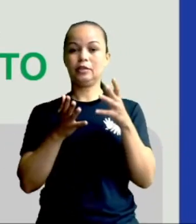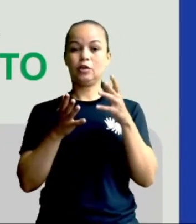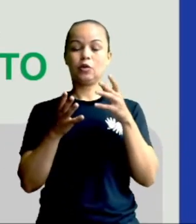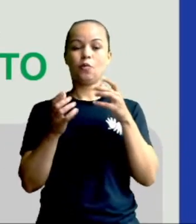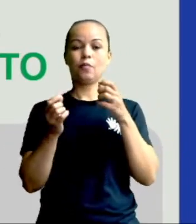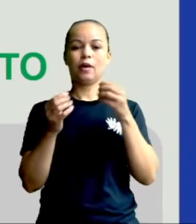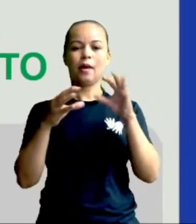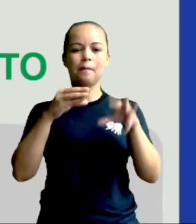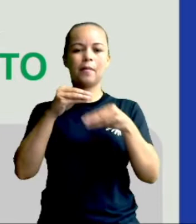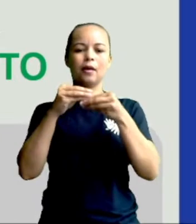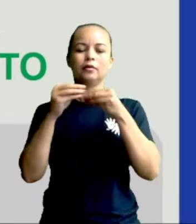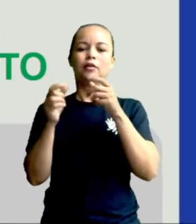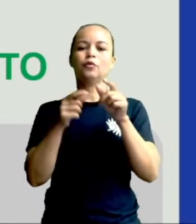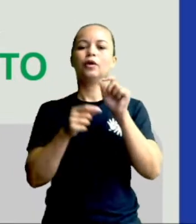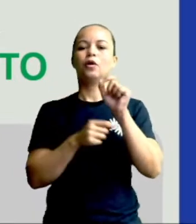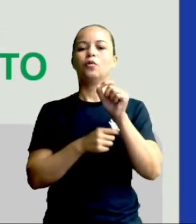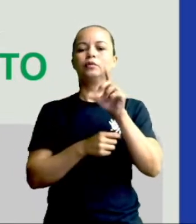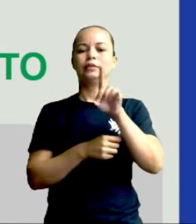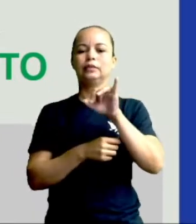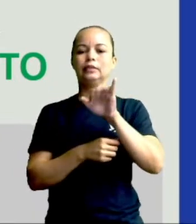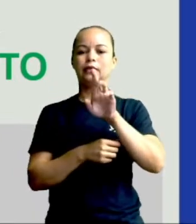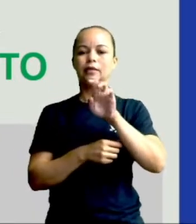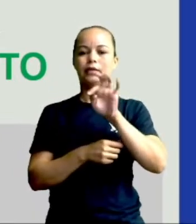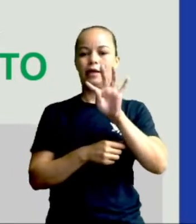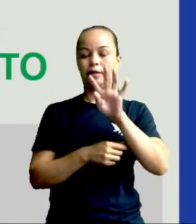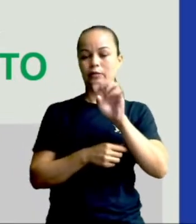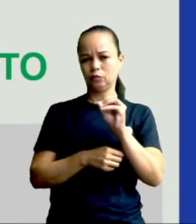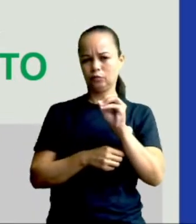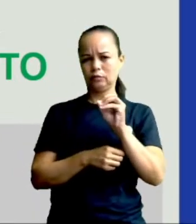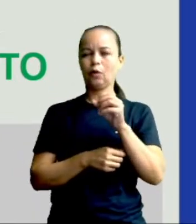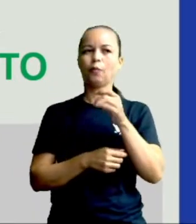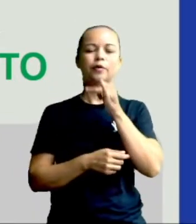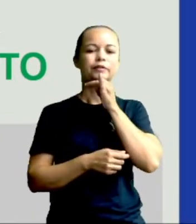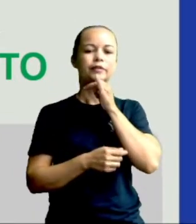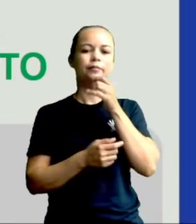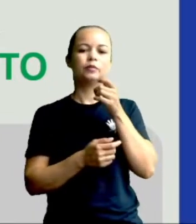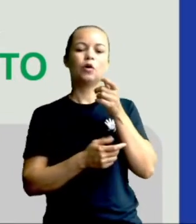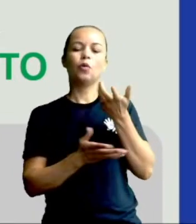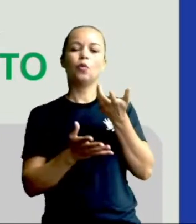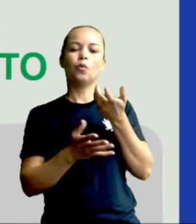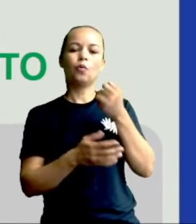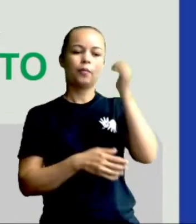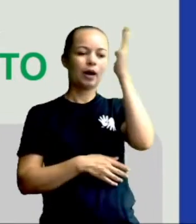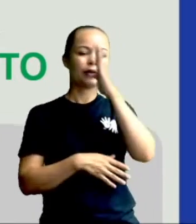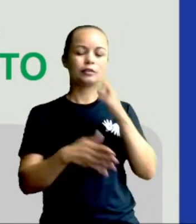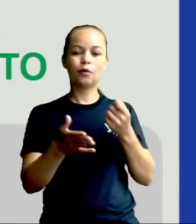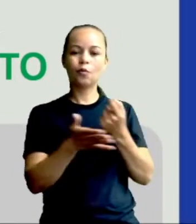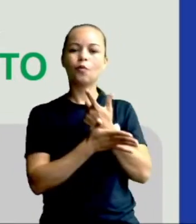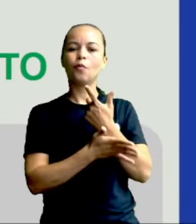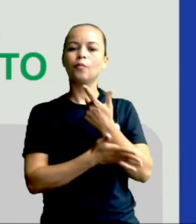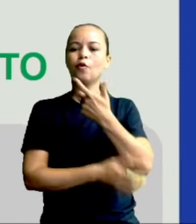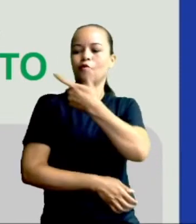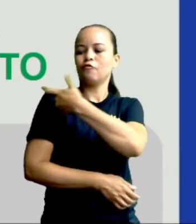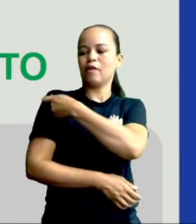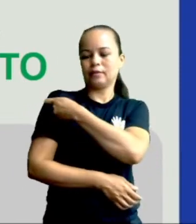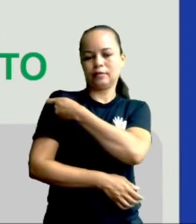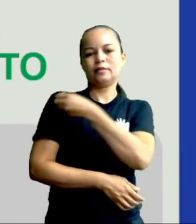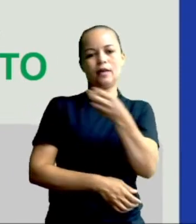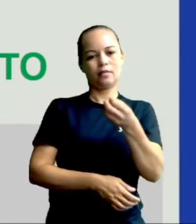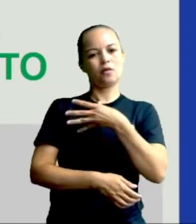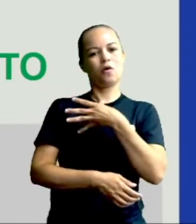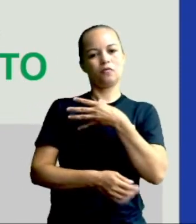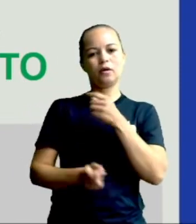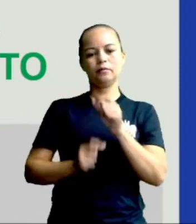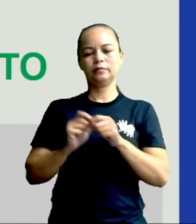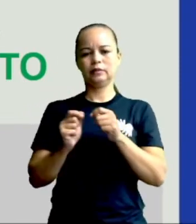ser o objeto direto ou seja o Brasil comprou o que novas as novas vacinas é o